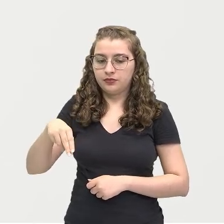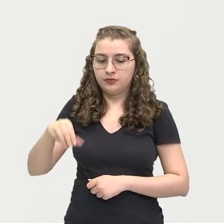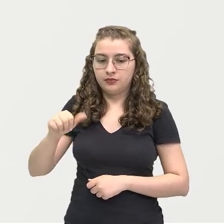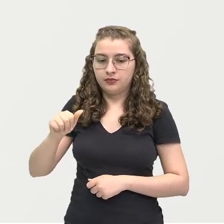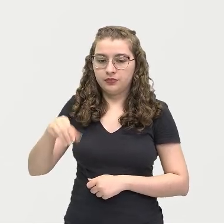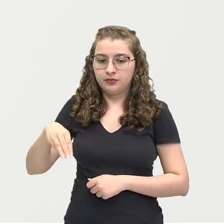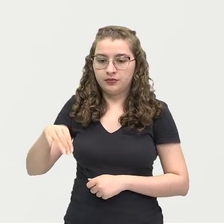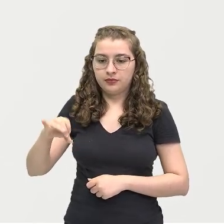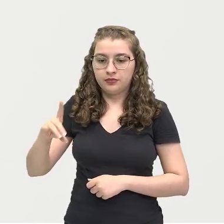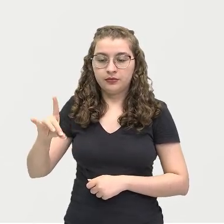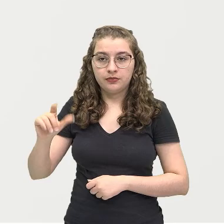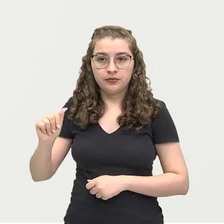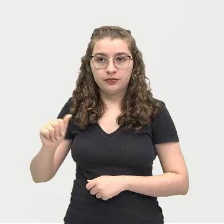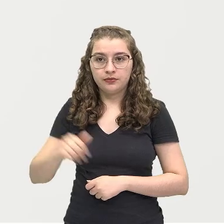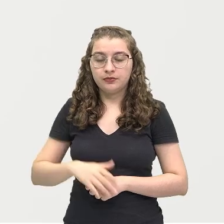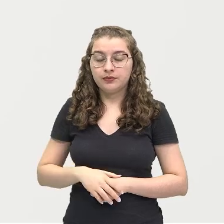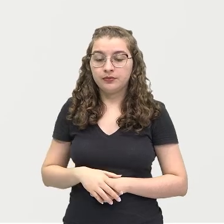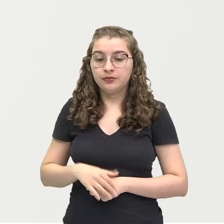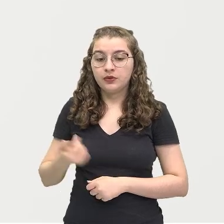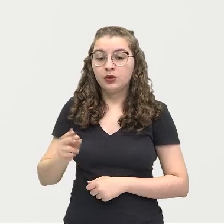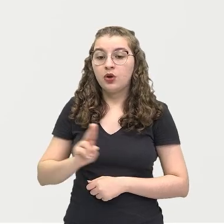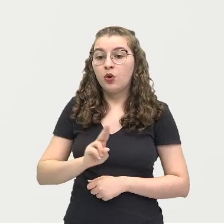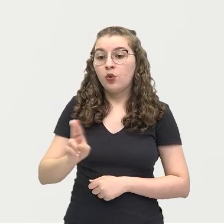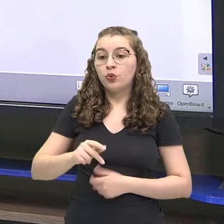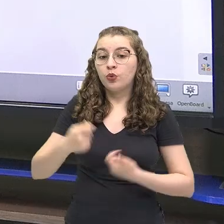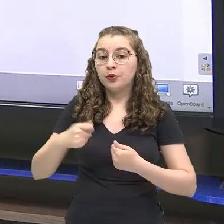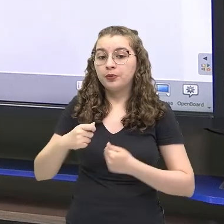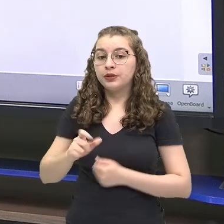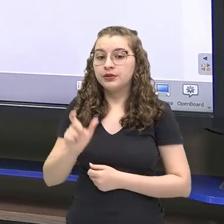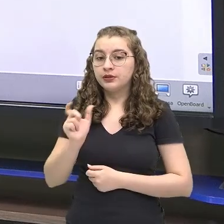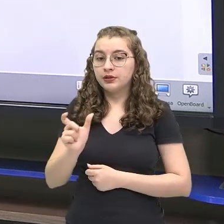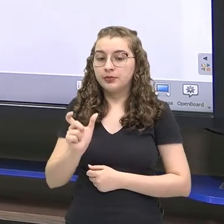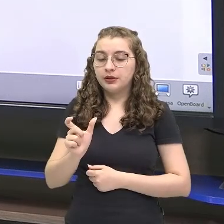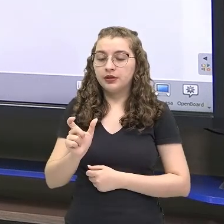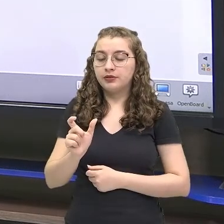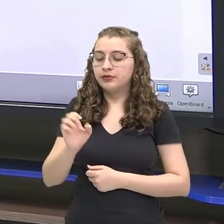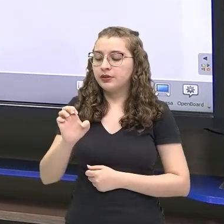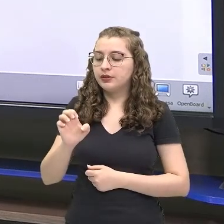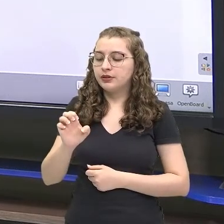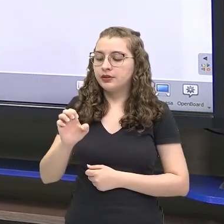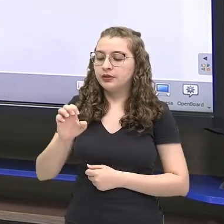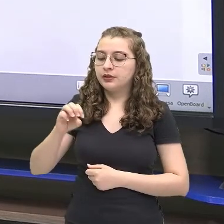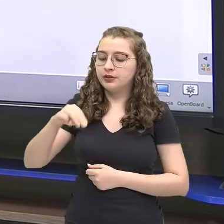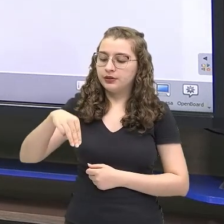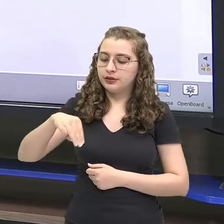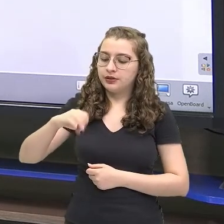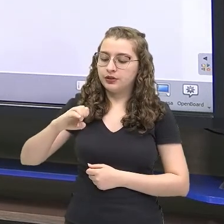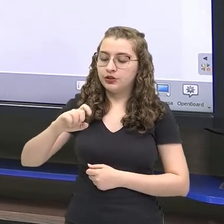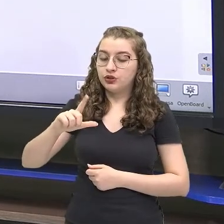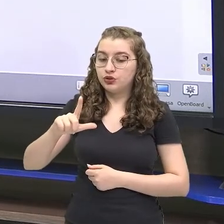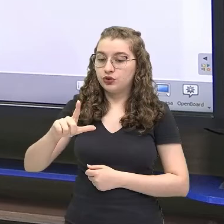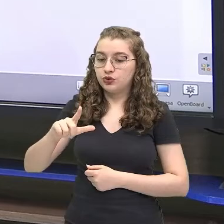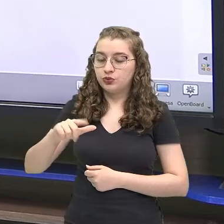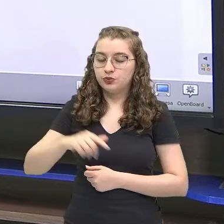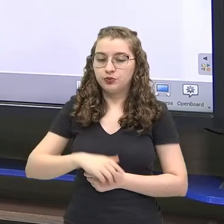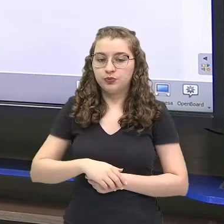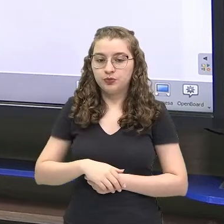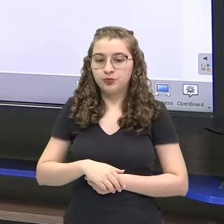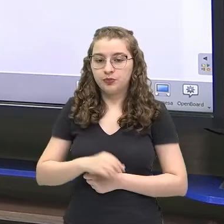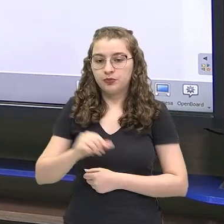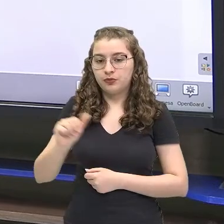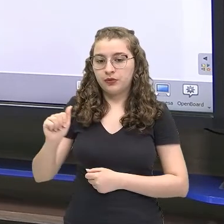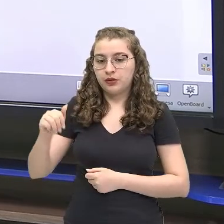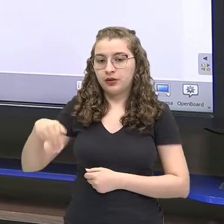a nomenclatura sempre vem com a palavra etil. Metil, etil, amina.